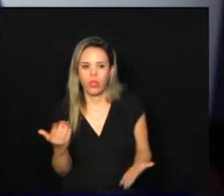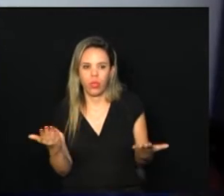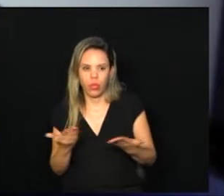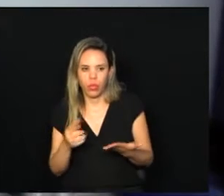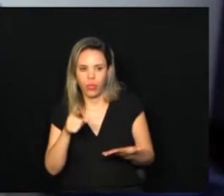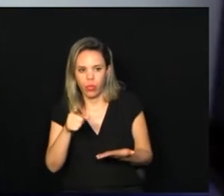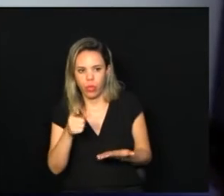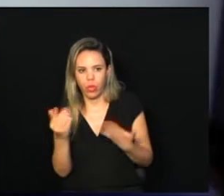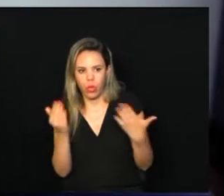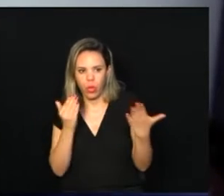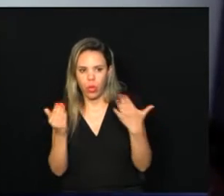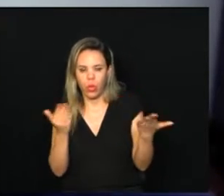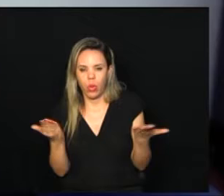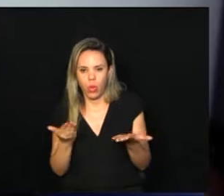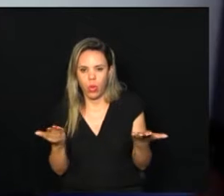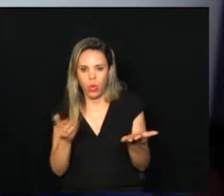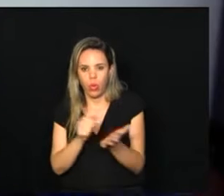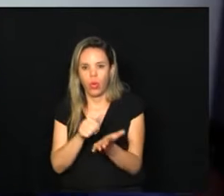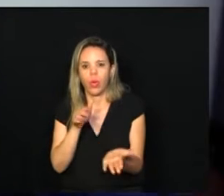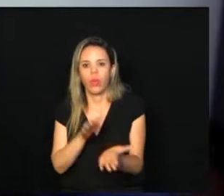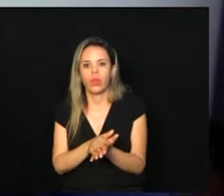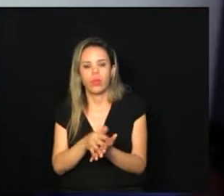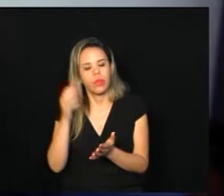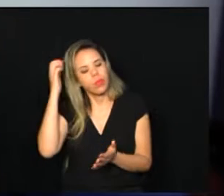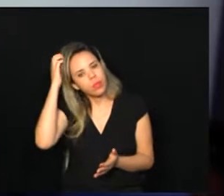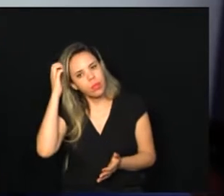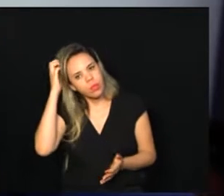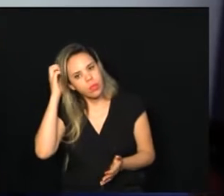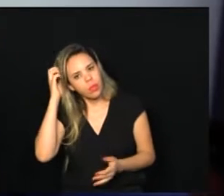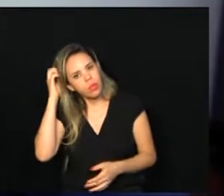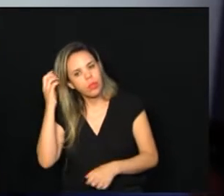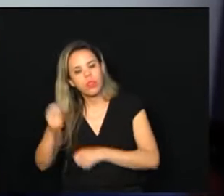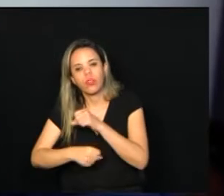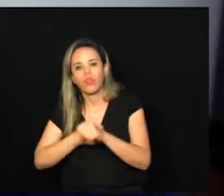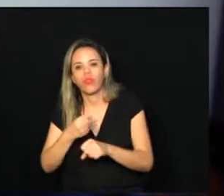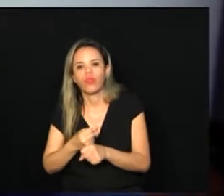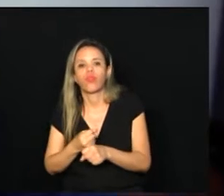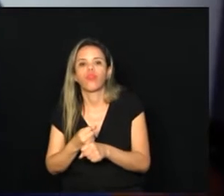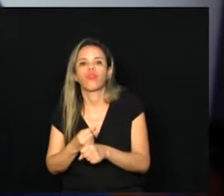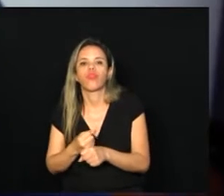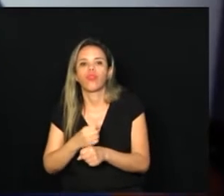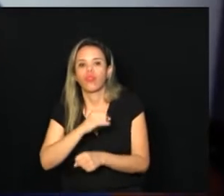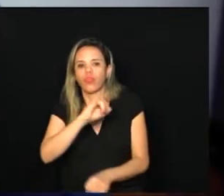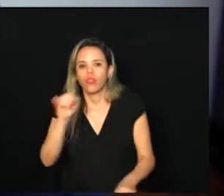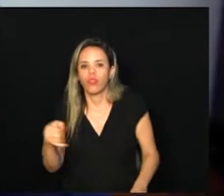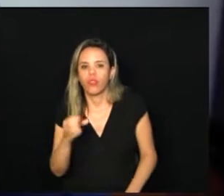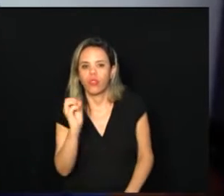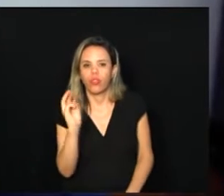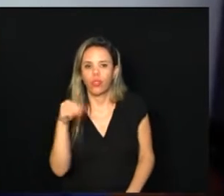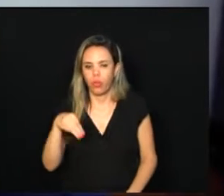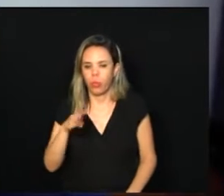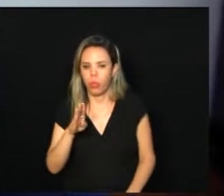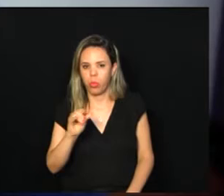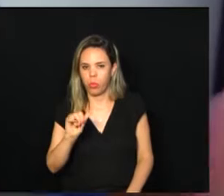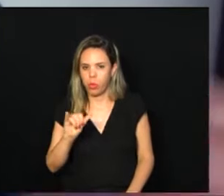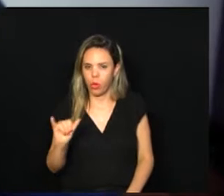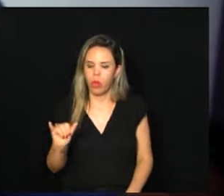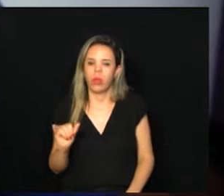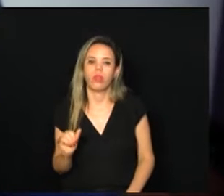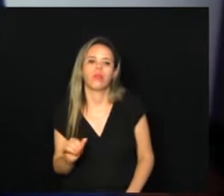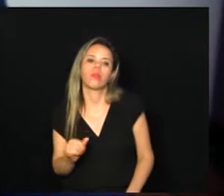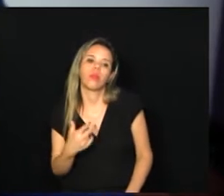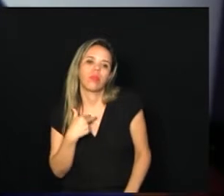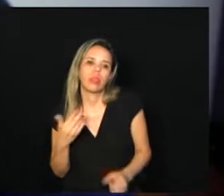se você comparar hoje as multas, esse ano, as multas da John Boy, são irrisórias